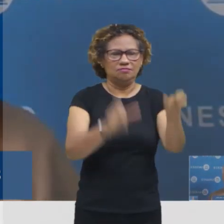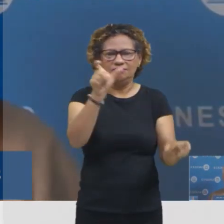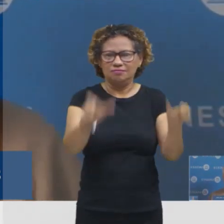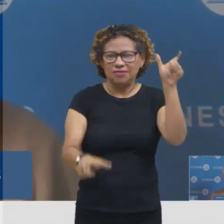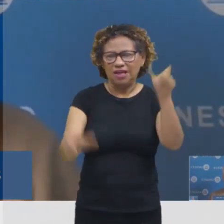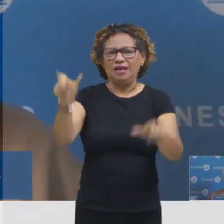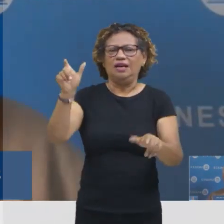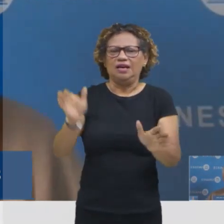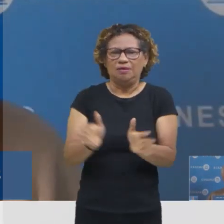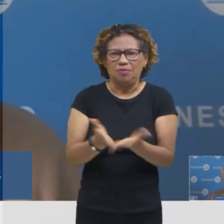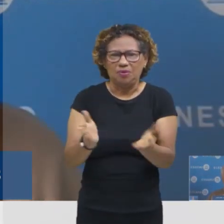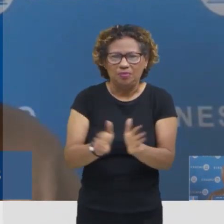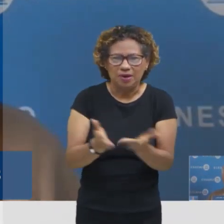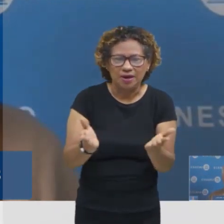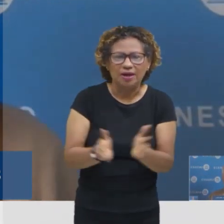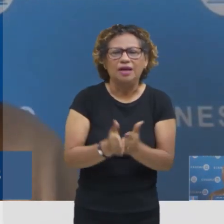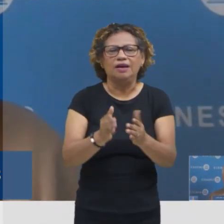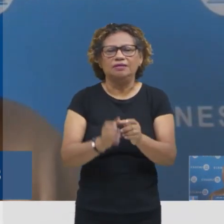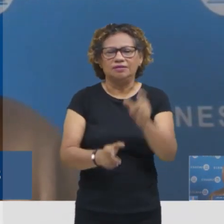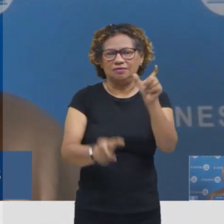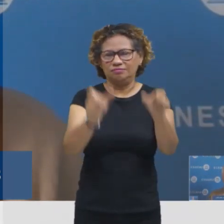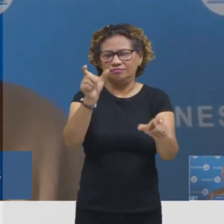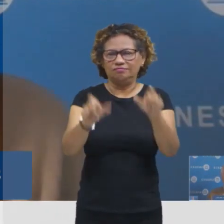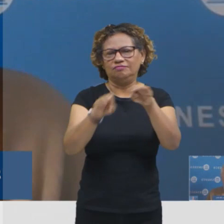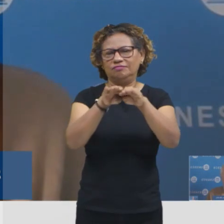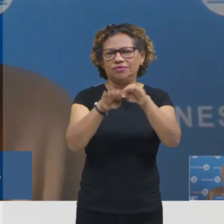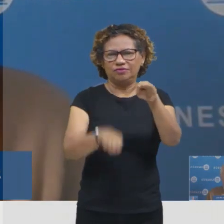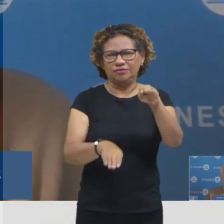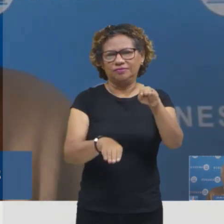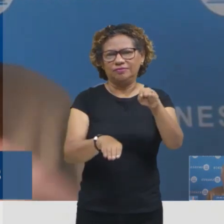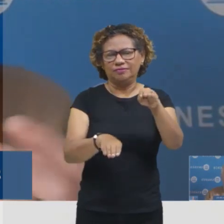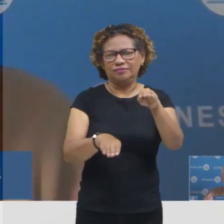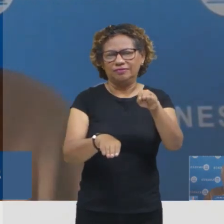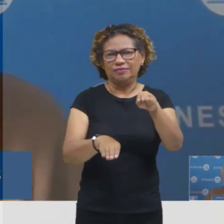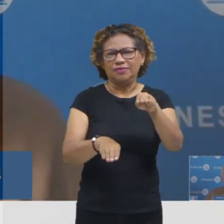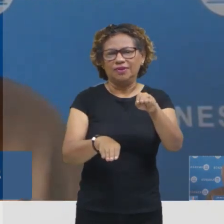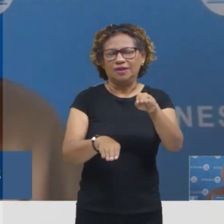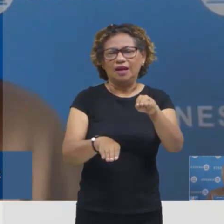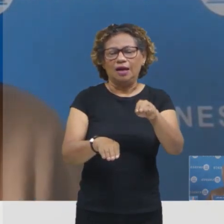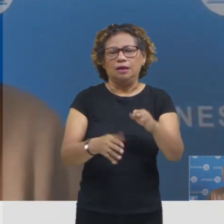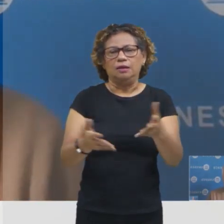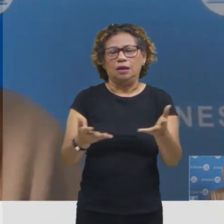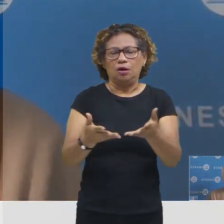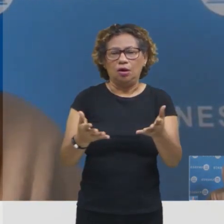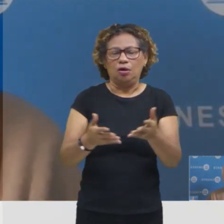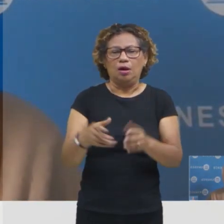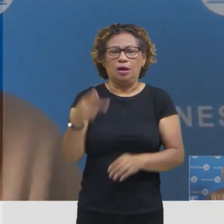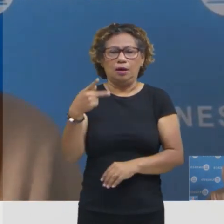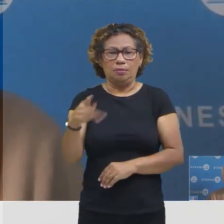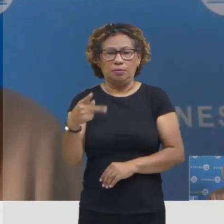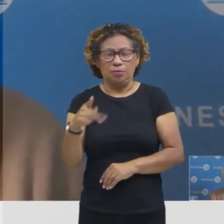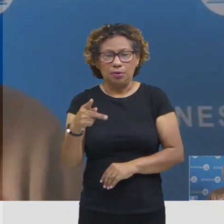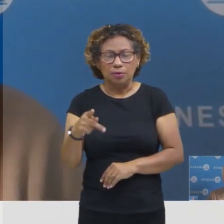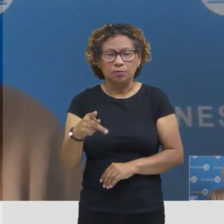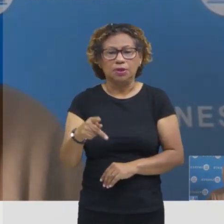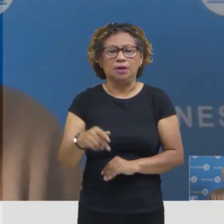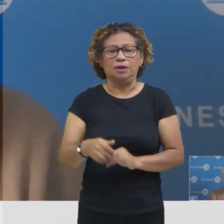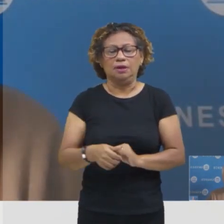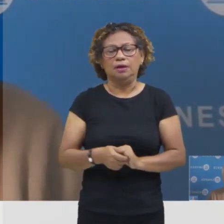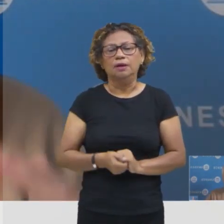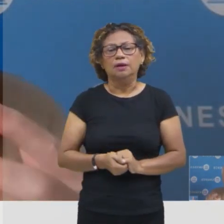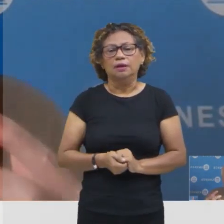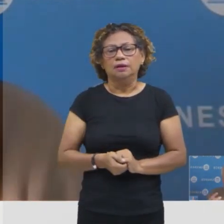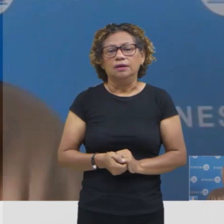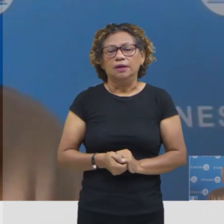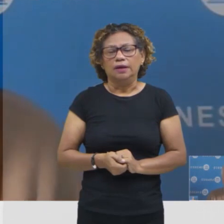das vulnerabilidades, da fragilidade. Ora, se a educação pública, aquela em que eu acredito, se a educação